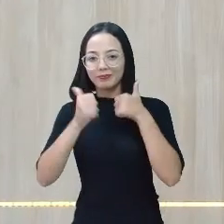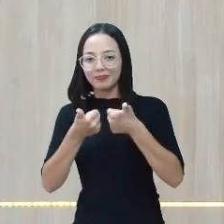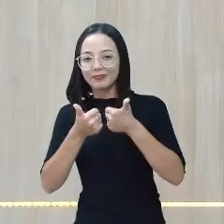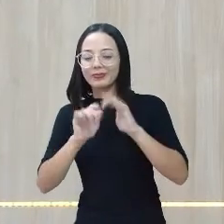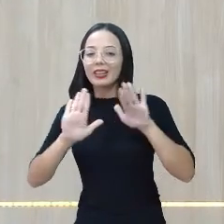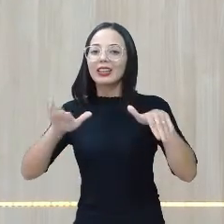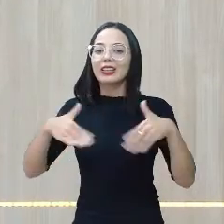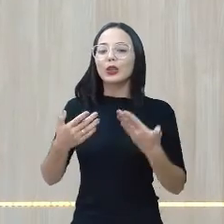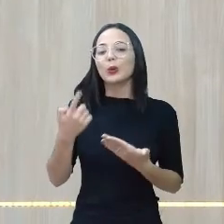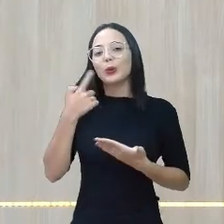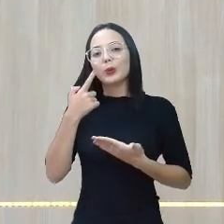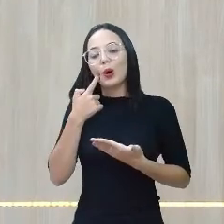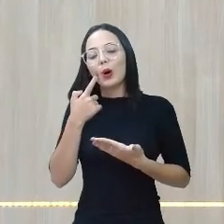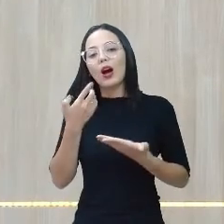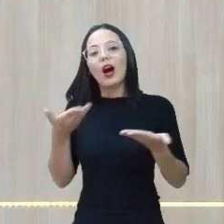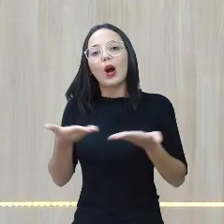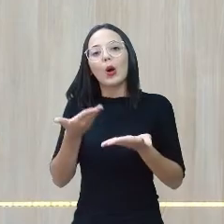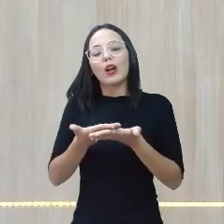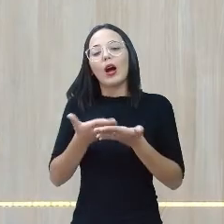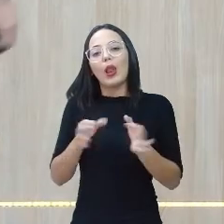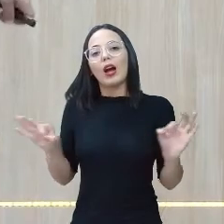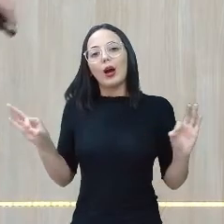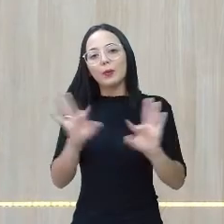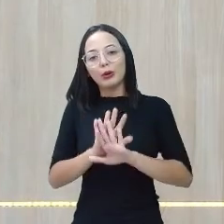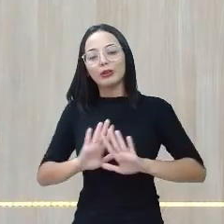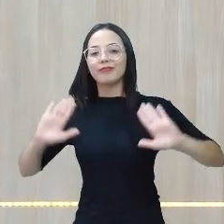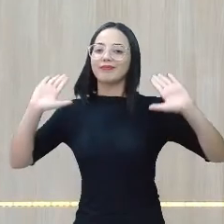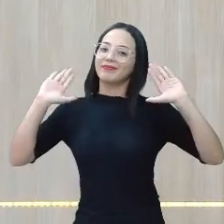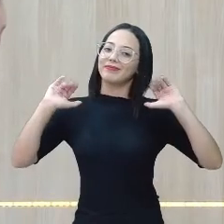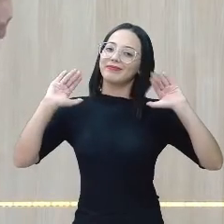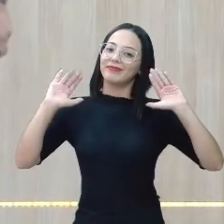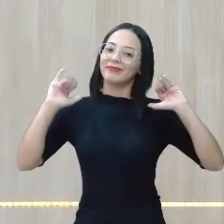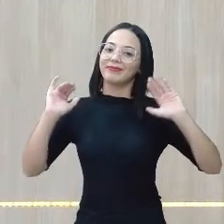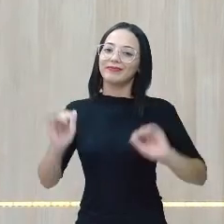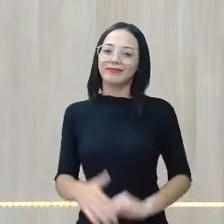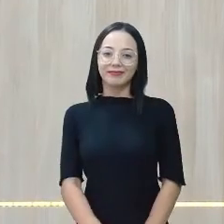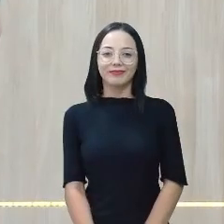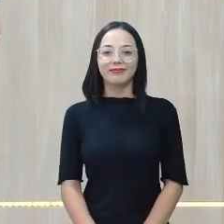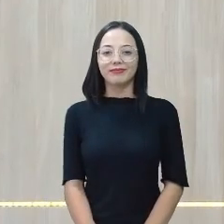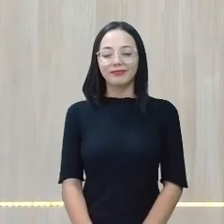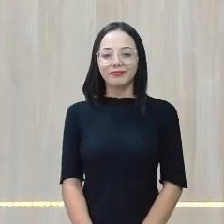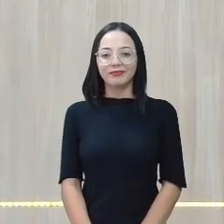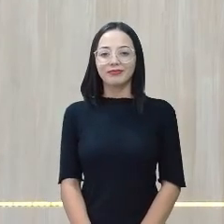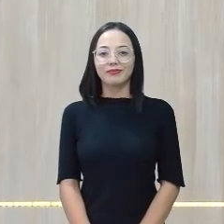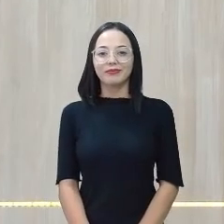mais, é isso, gente, e até a nossa próxima aula. Tchau, tchau.